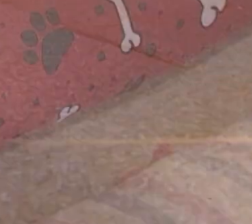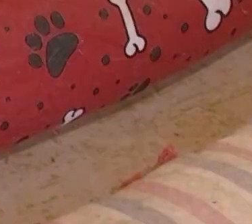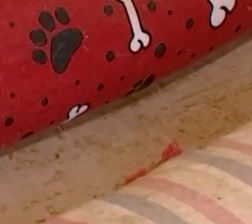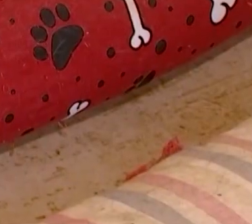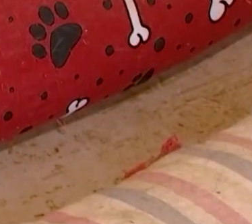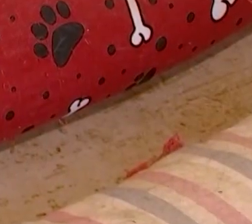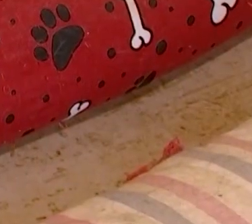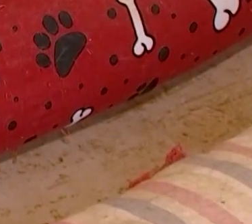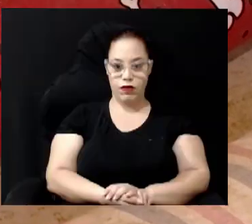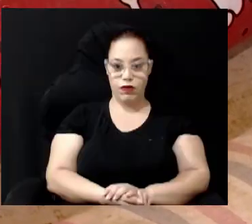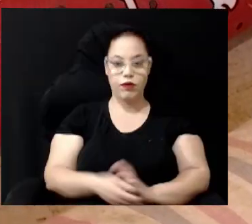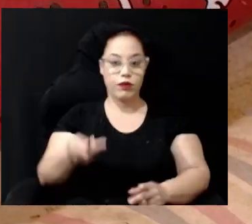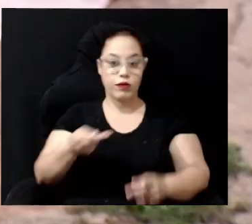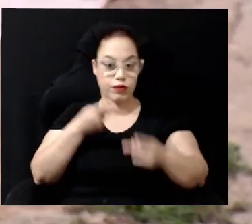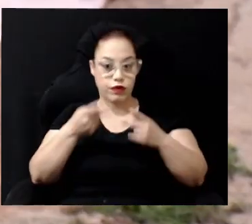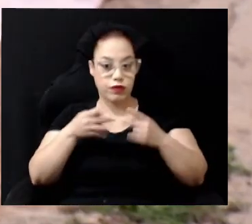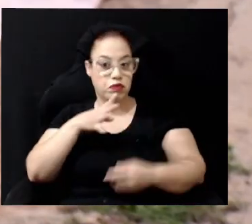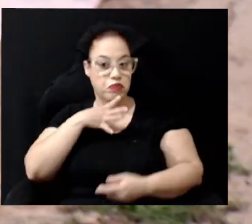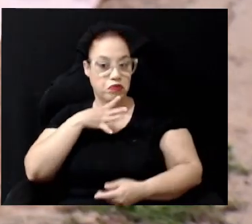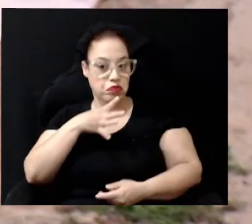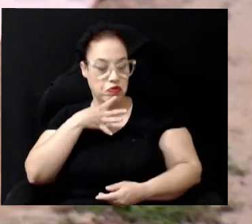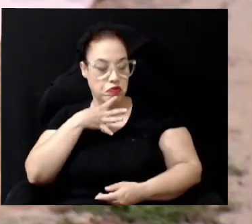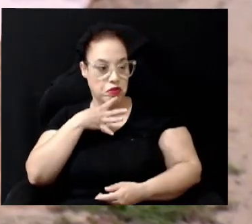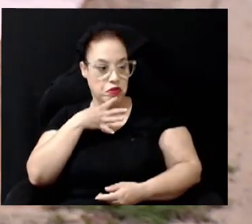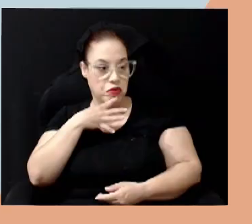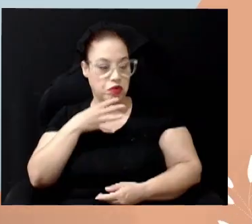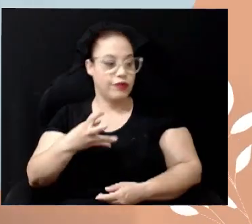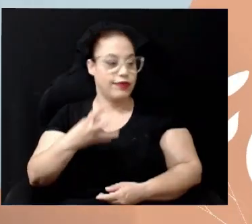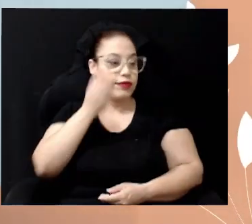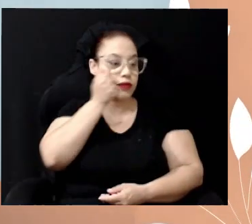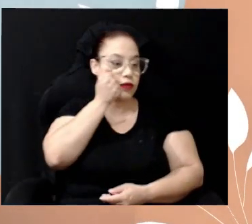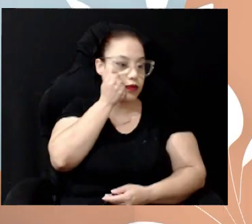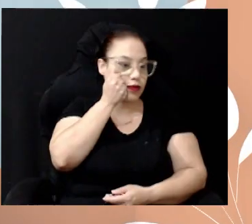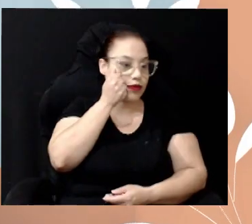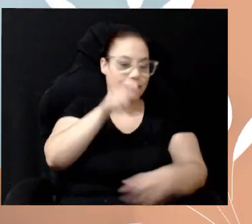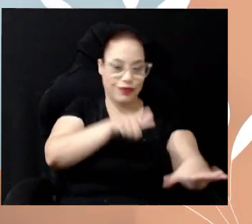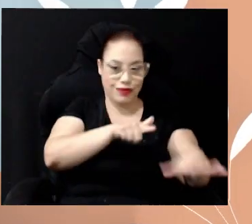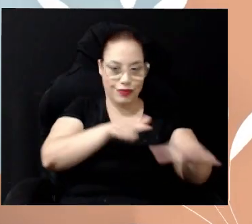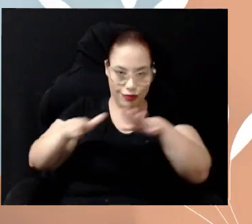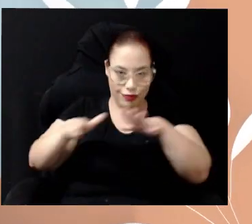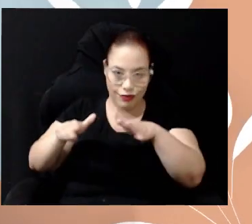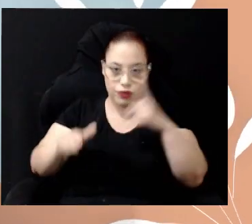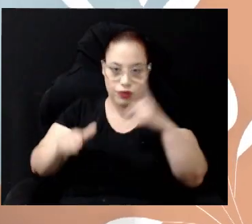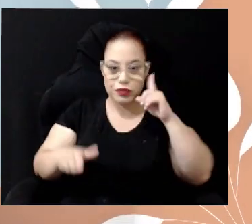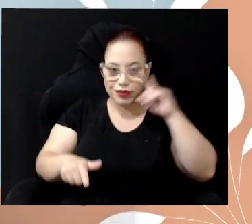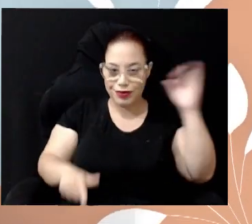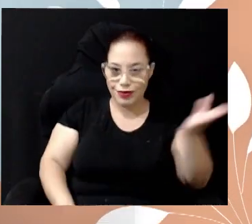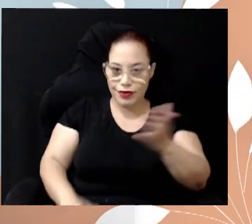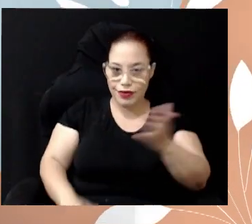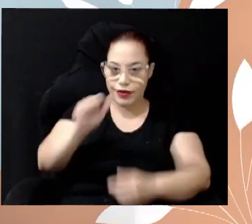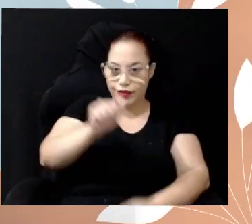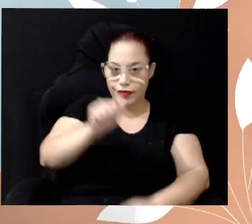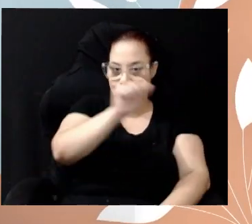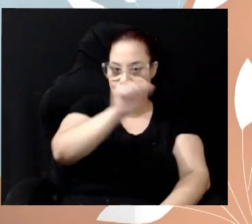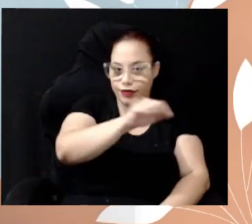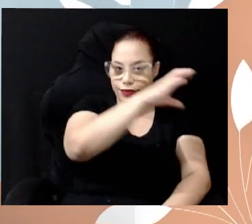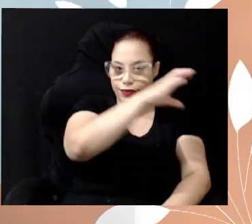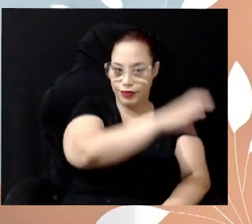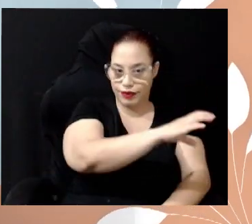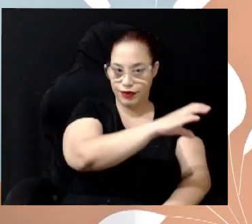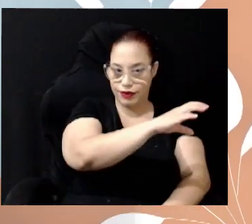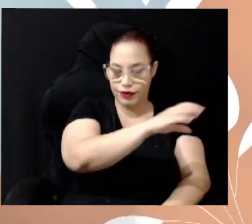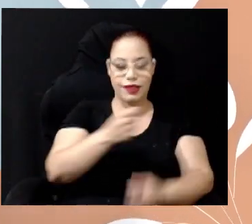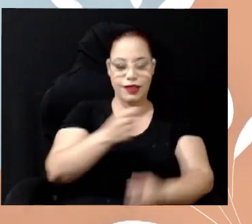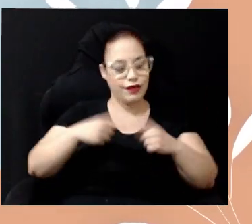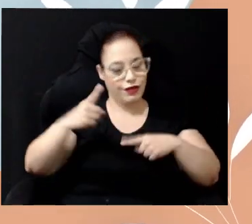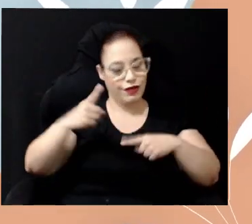Vamos conhecer os bichinhos que estão para adoção nesta semana? A Associação Amigos dos Animais de Campinas tem vários